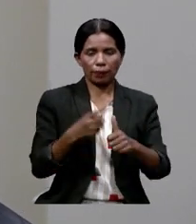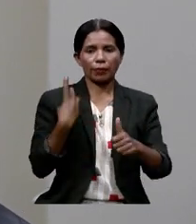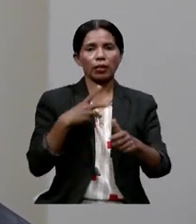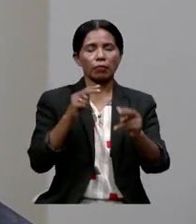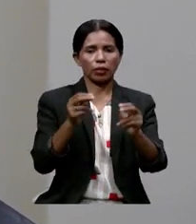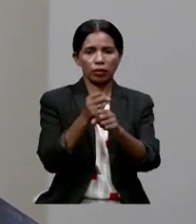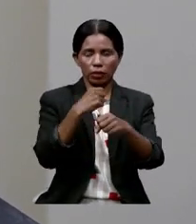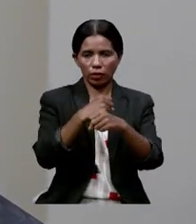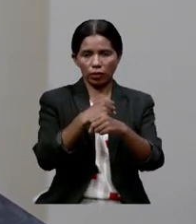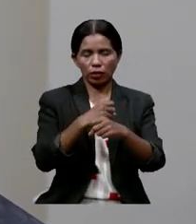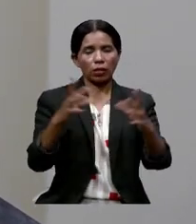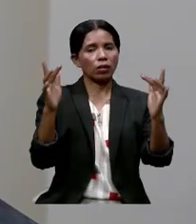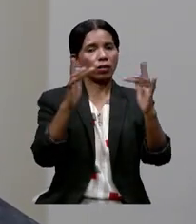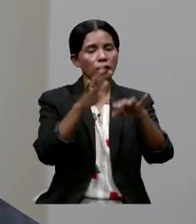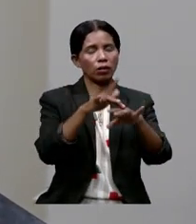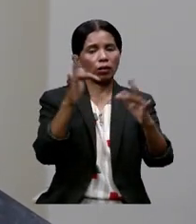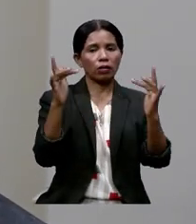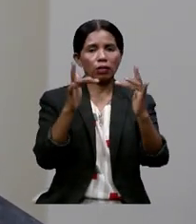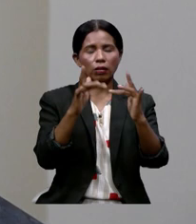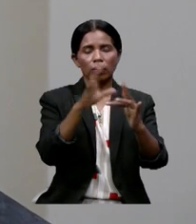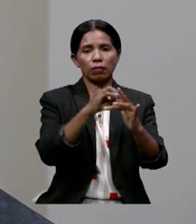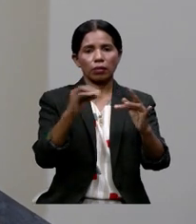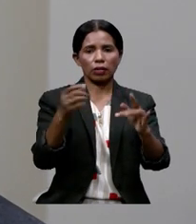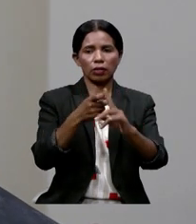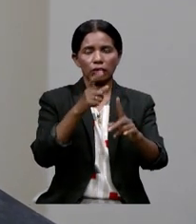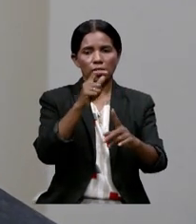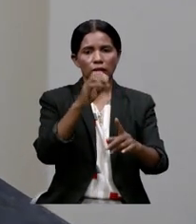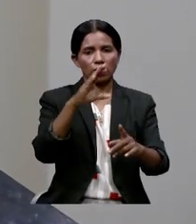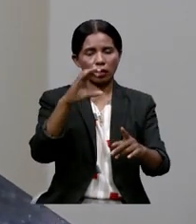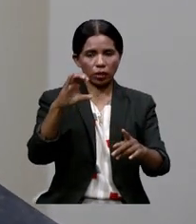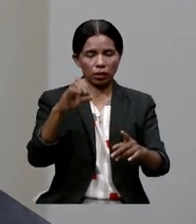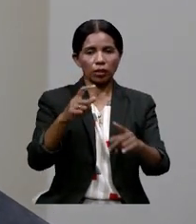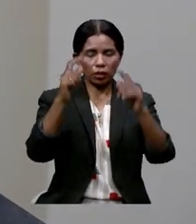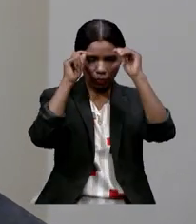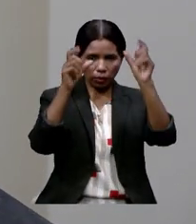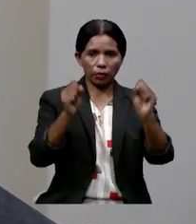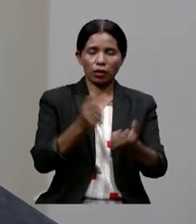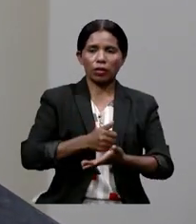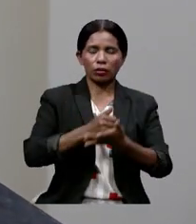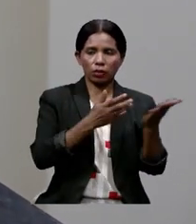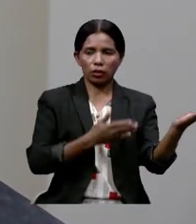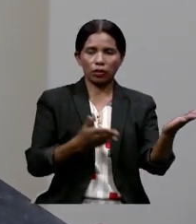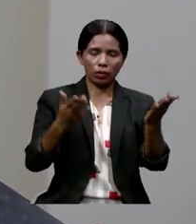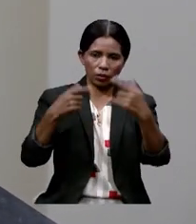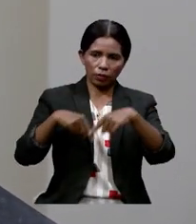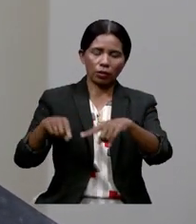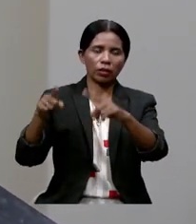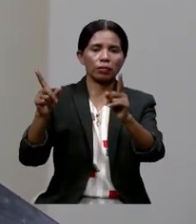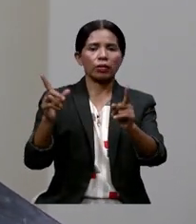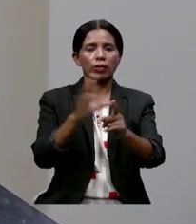to halo connect ve ia sistema M supply nerasik husi Tik Timor bele azuda dare hala connectividad de banaba